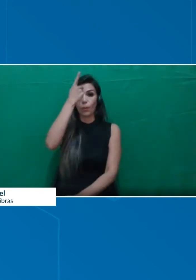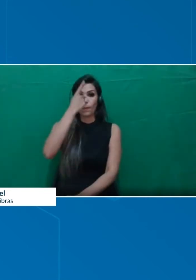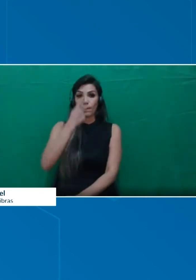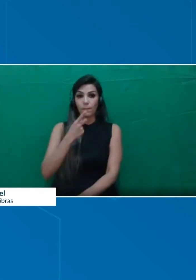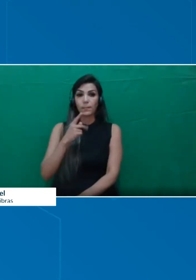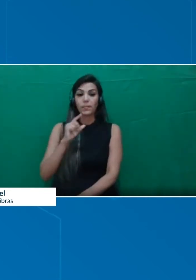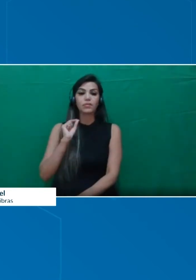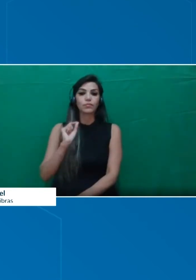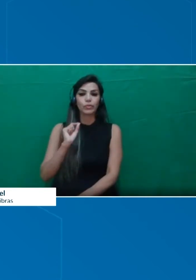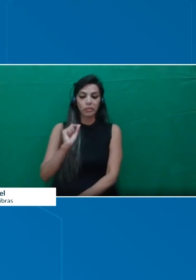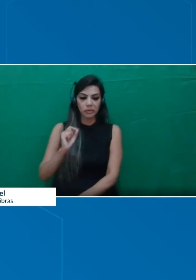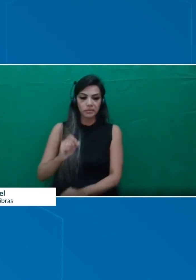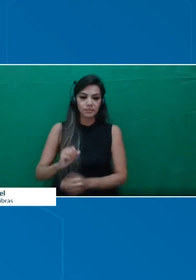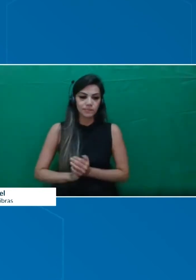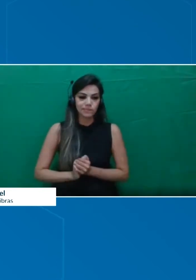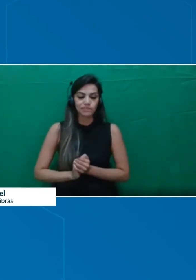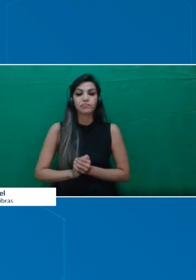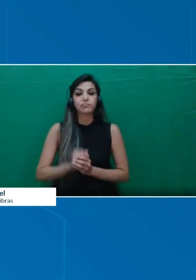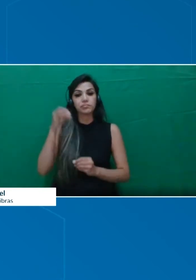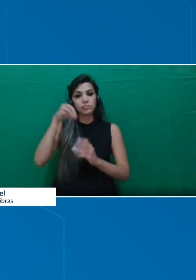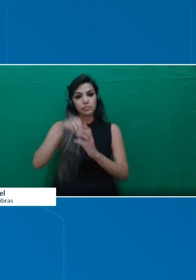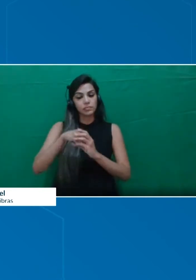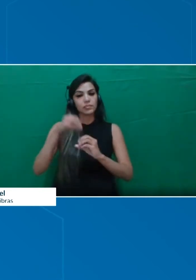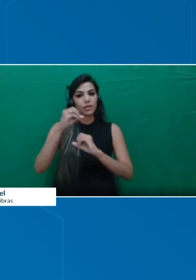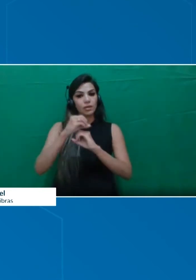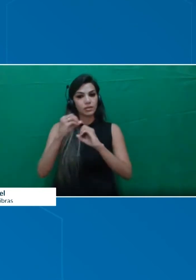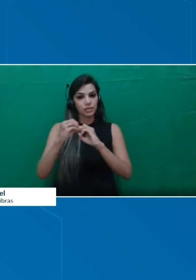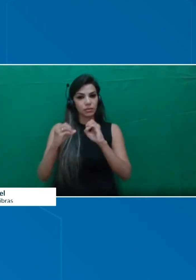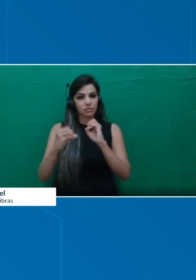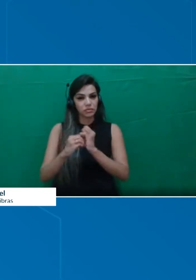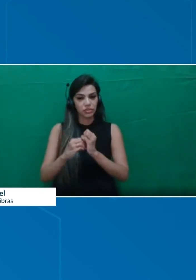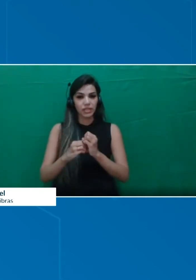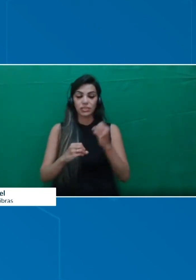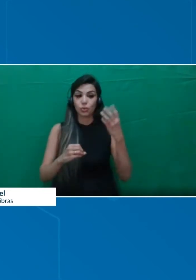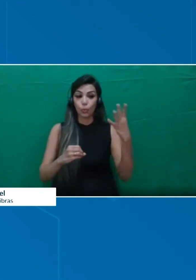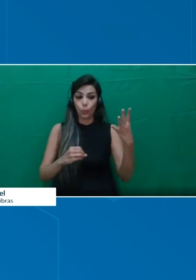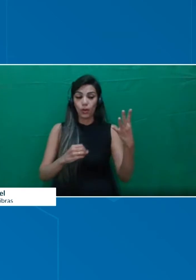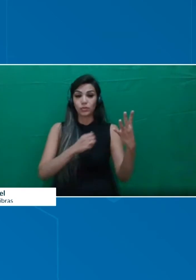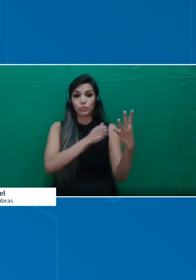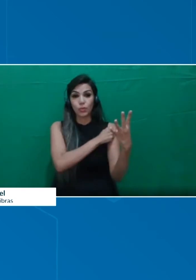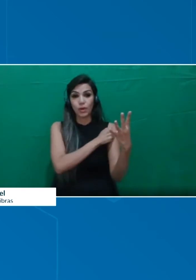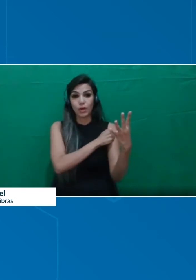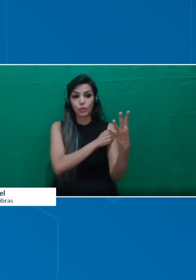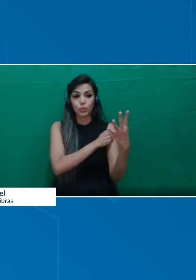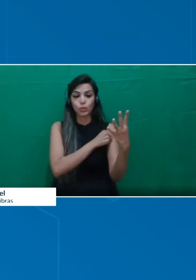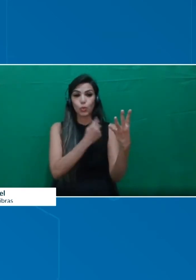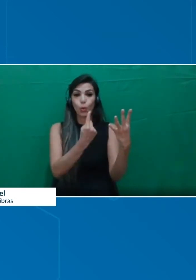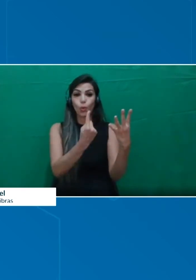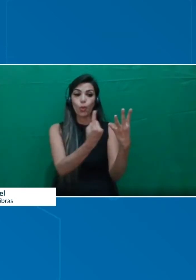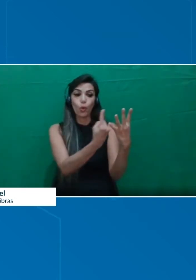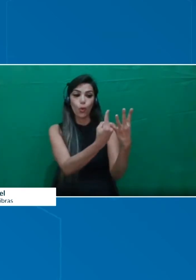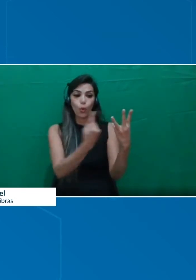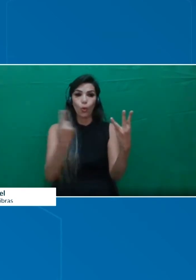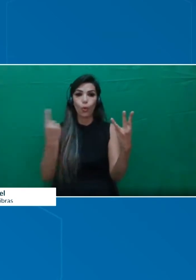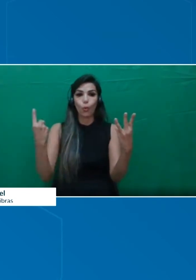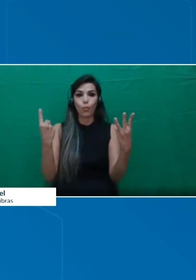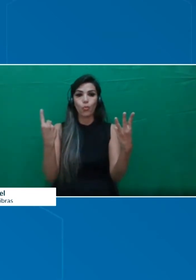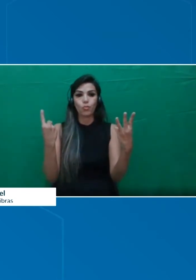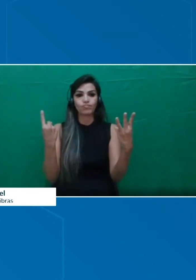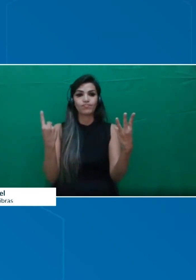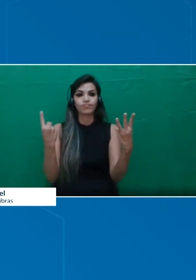público. Nós temos na UFG, de cada 4 estudantes, 1 vem de